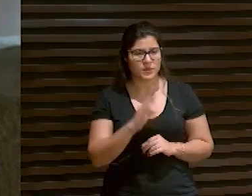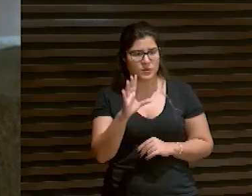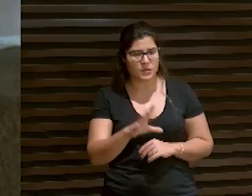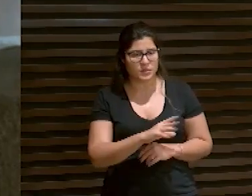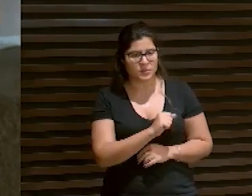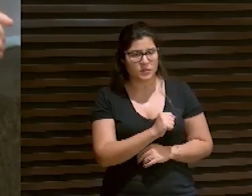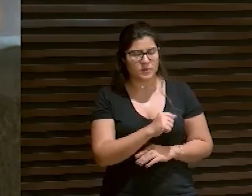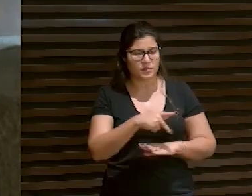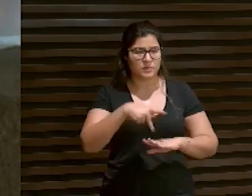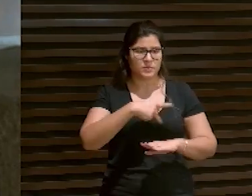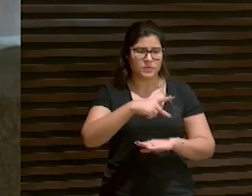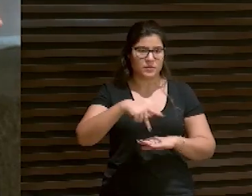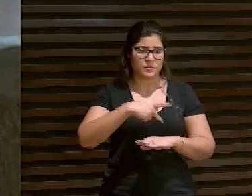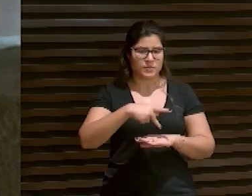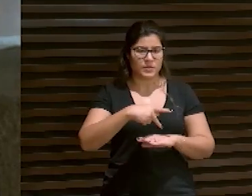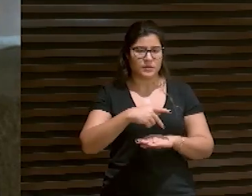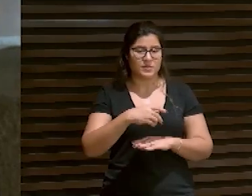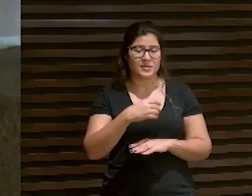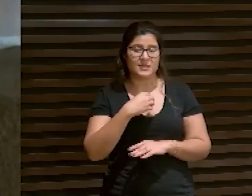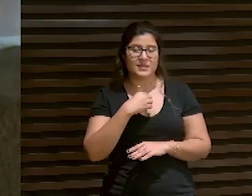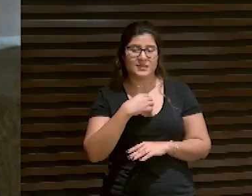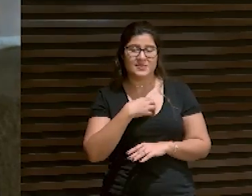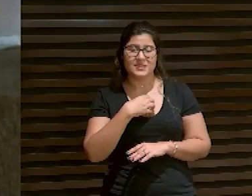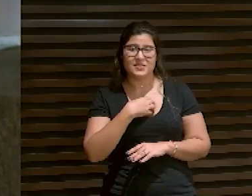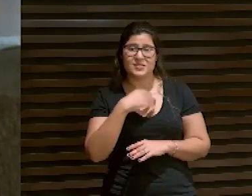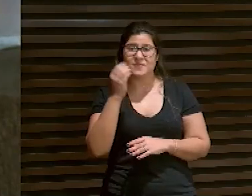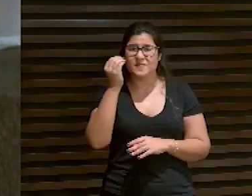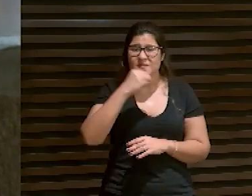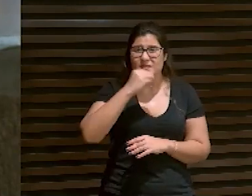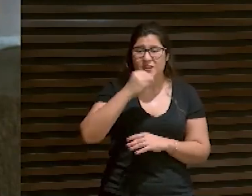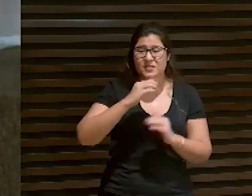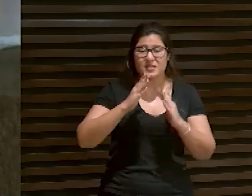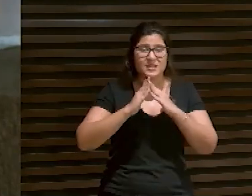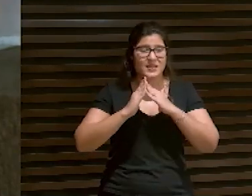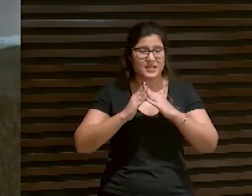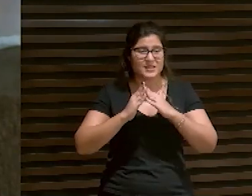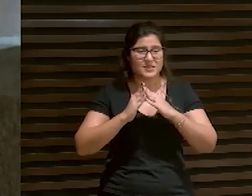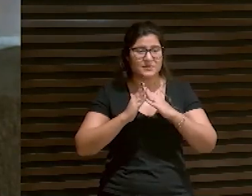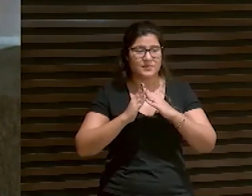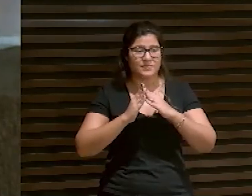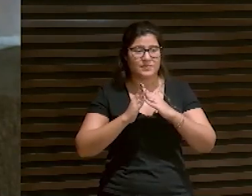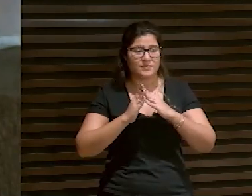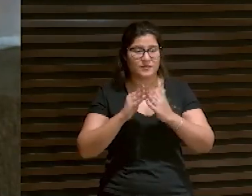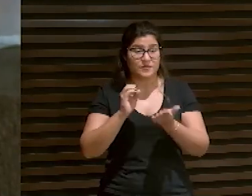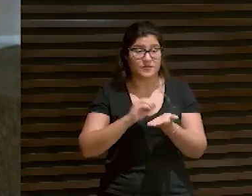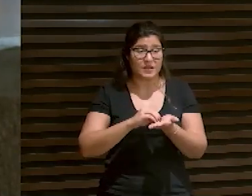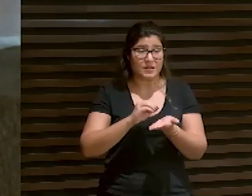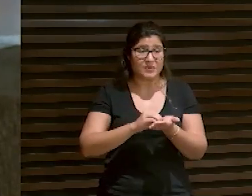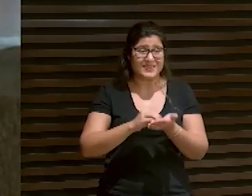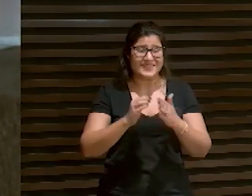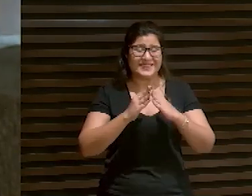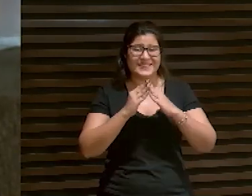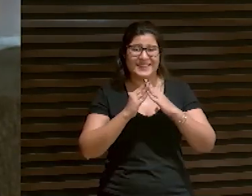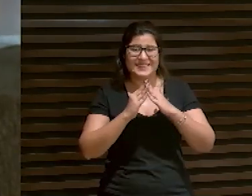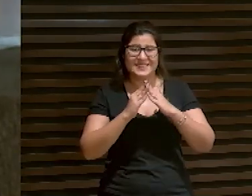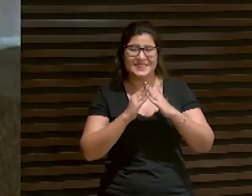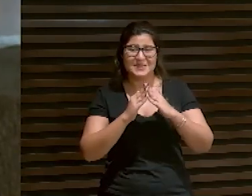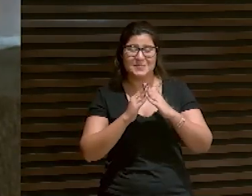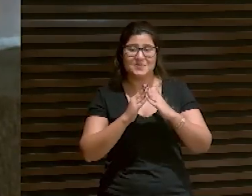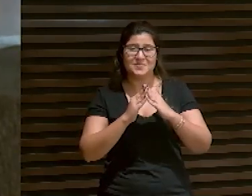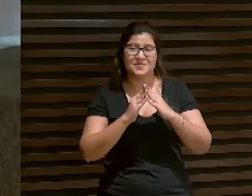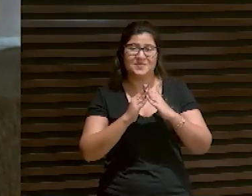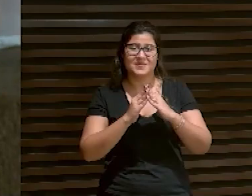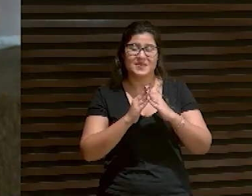mais é do que você sentir falta da sua casa. Imagina que você você mora na casa dos seus pais, ou você mora com a sua esposa e seus filhos, e você tem